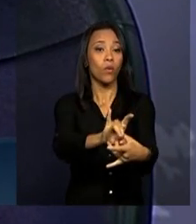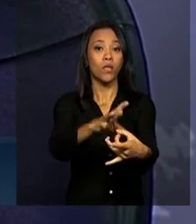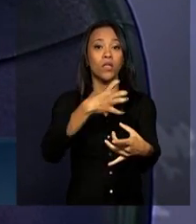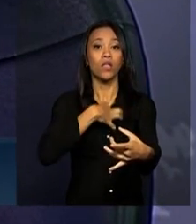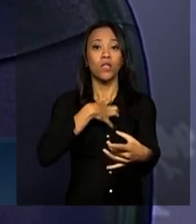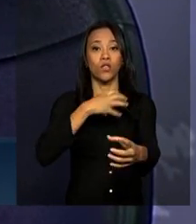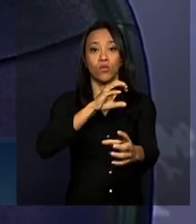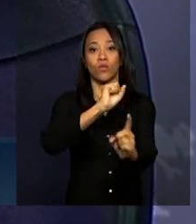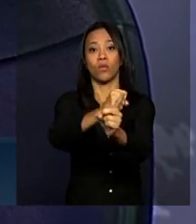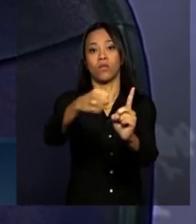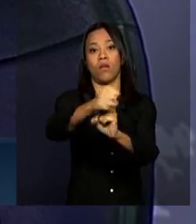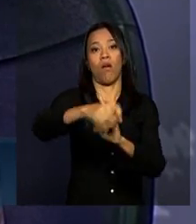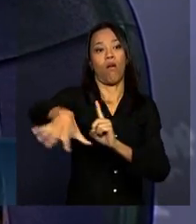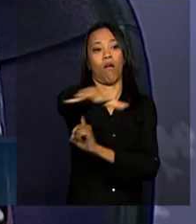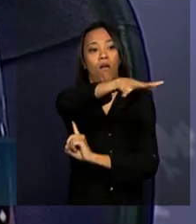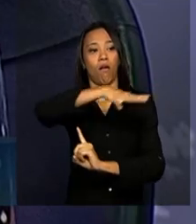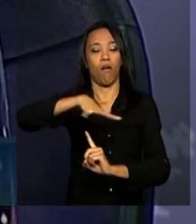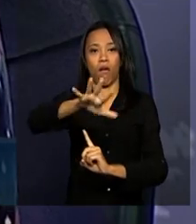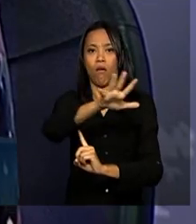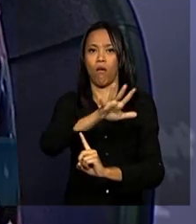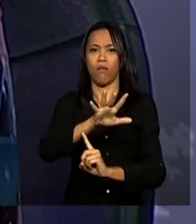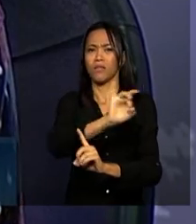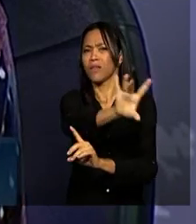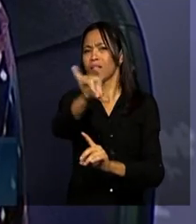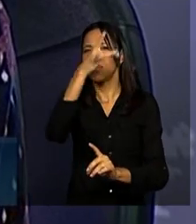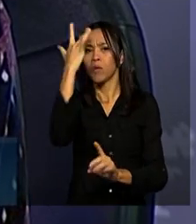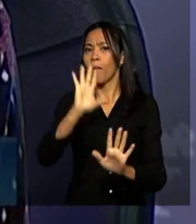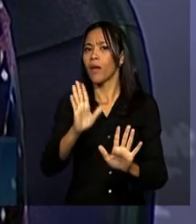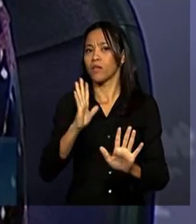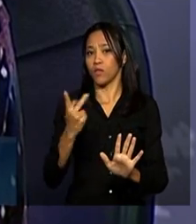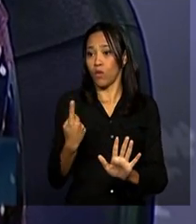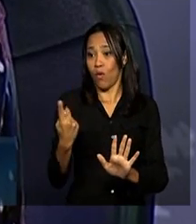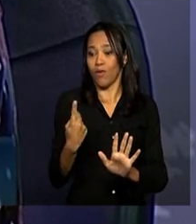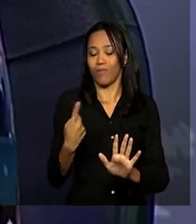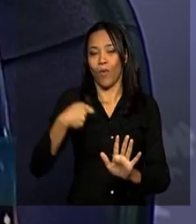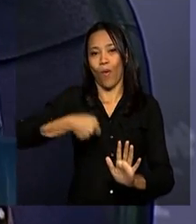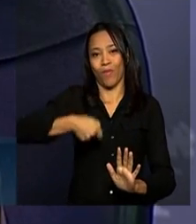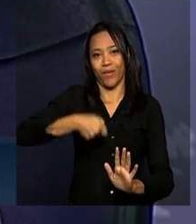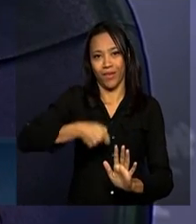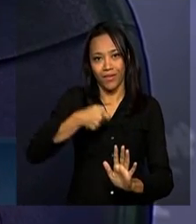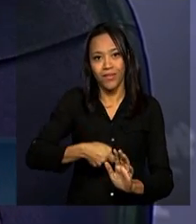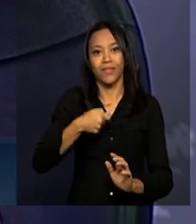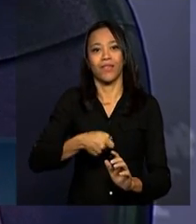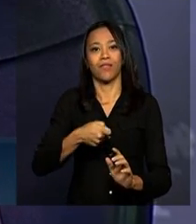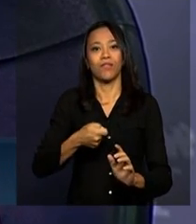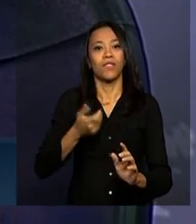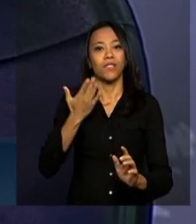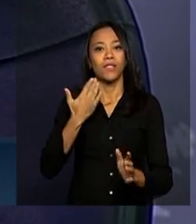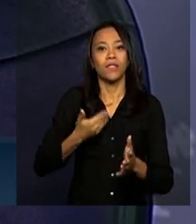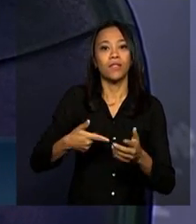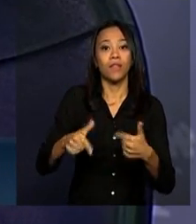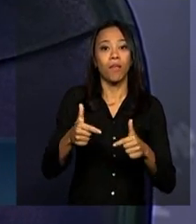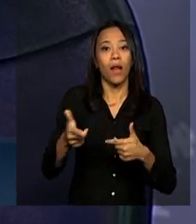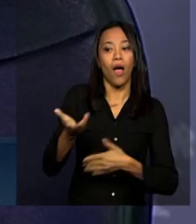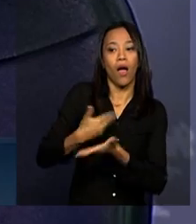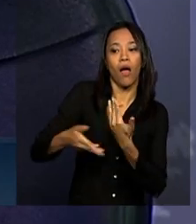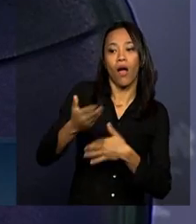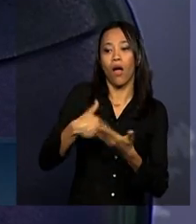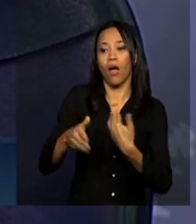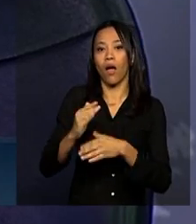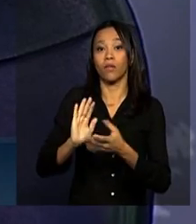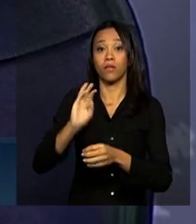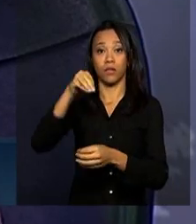pessoas, mas que nós temos a obrigação de transversalizá-lo no âmbito do governo